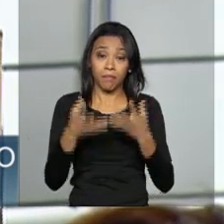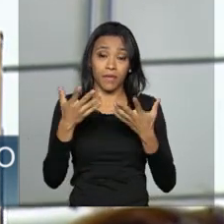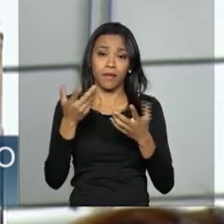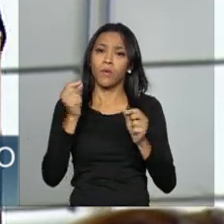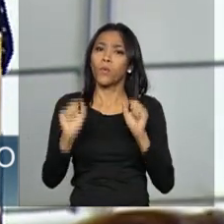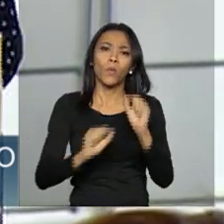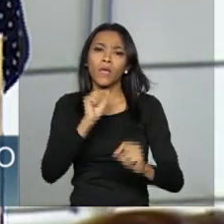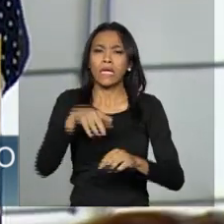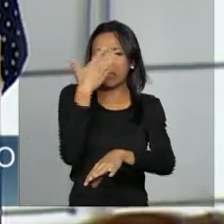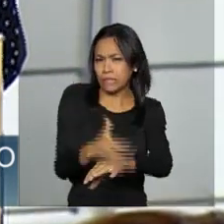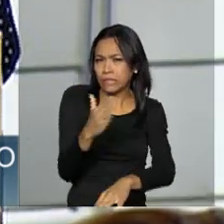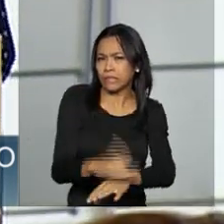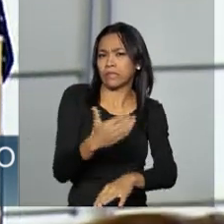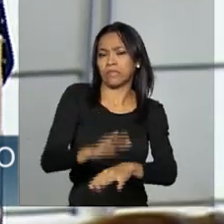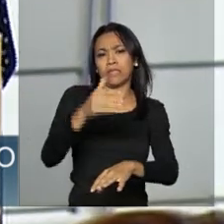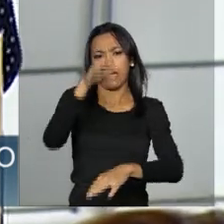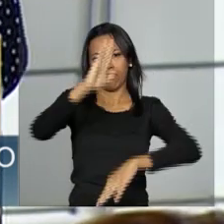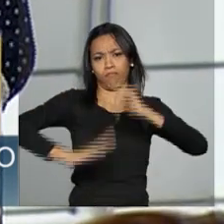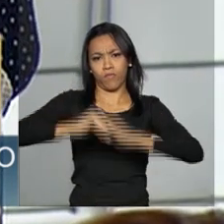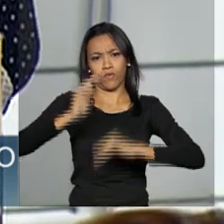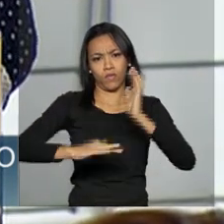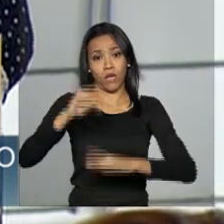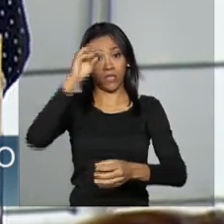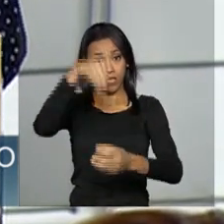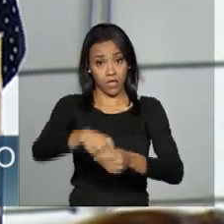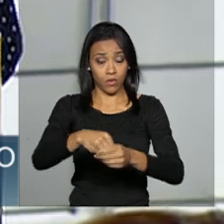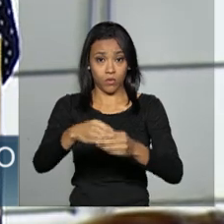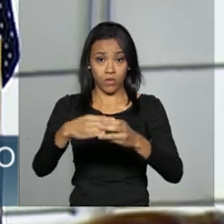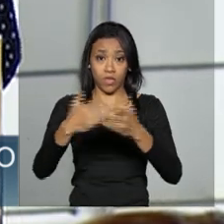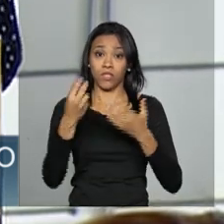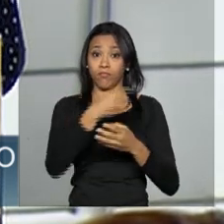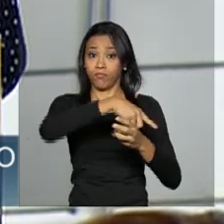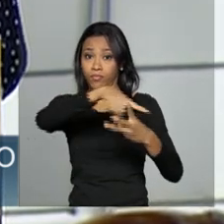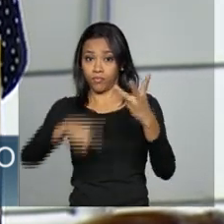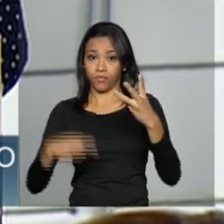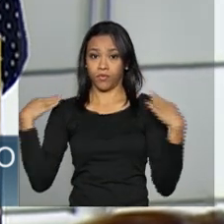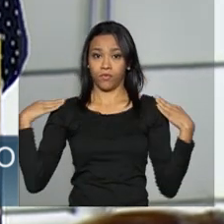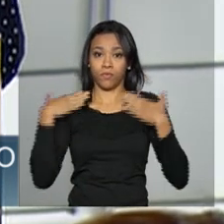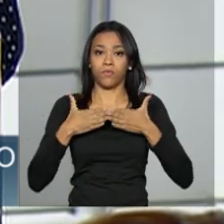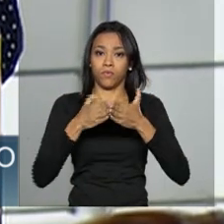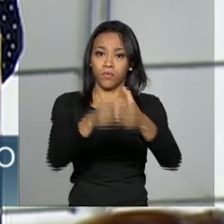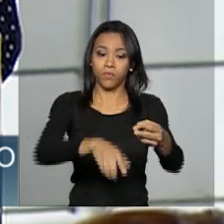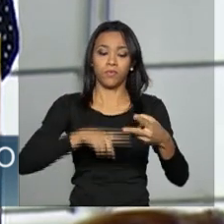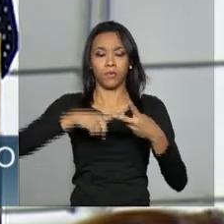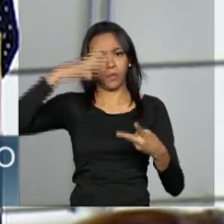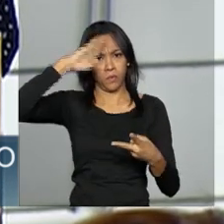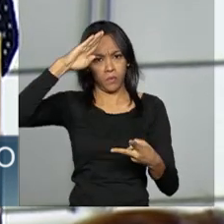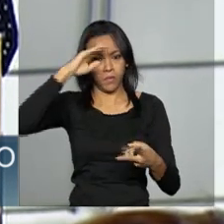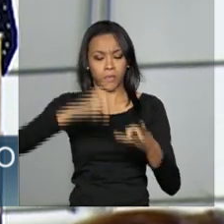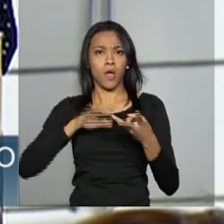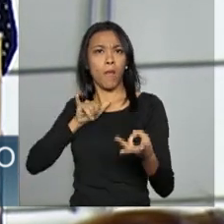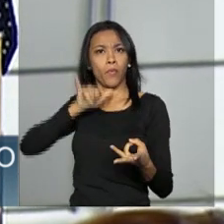na capacitação de nossas Forças Armadas. Por isso, mesmo em uma fase de ajustes como a que